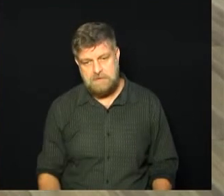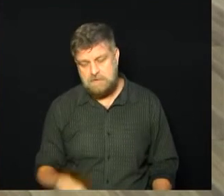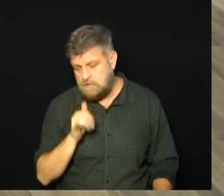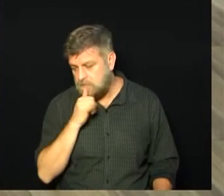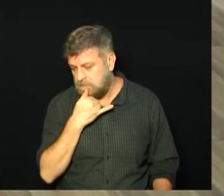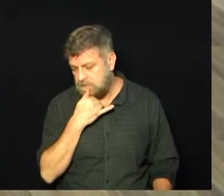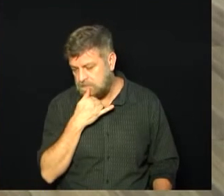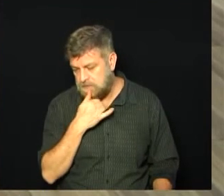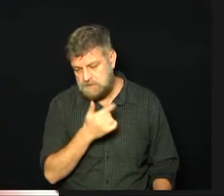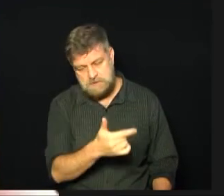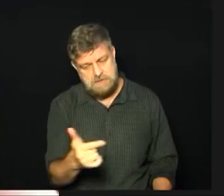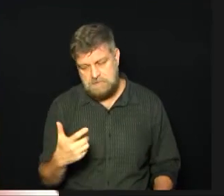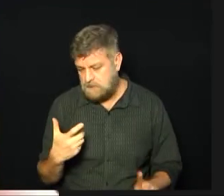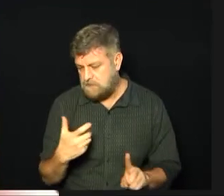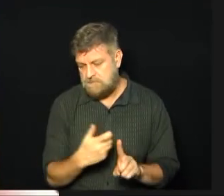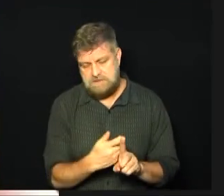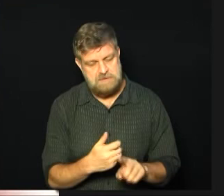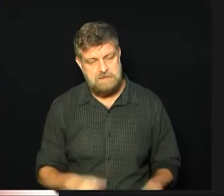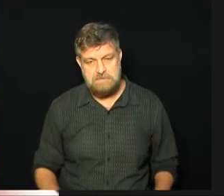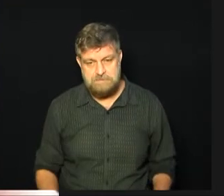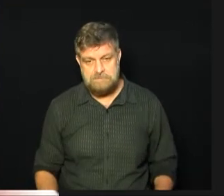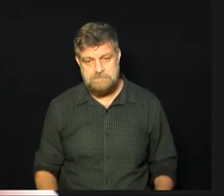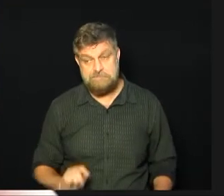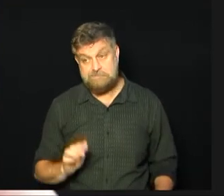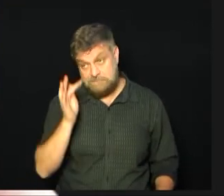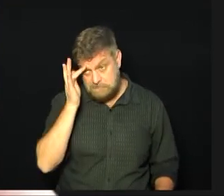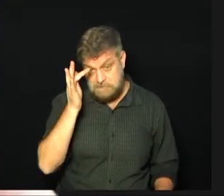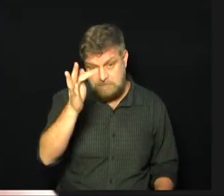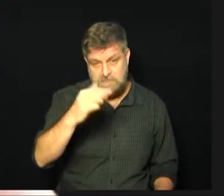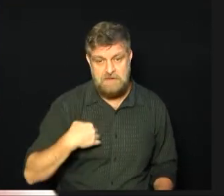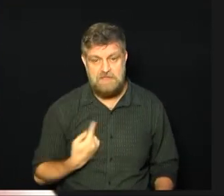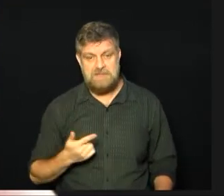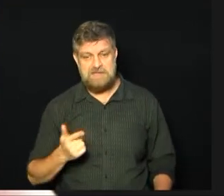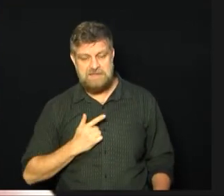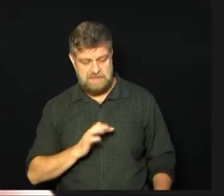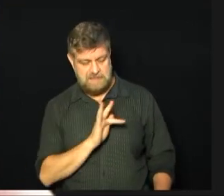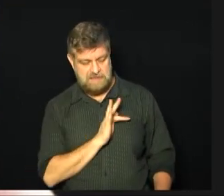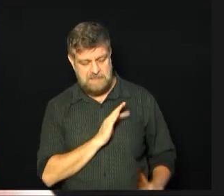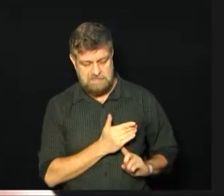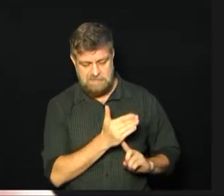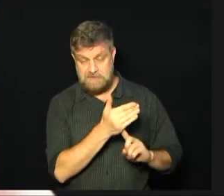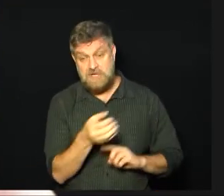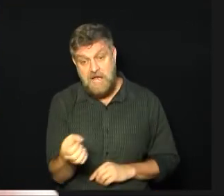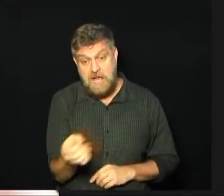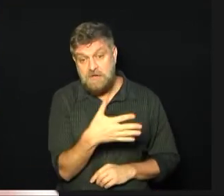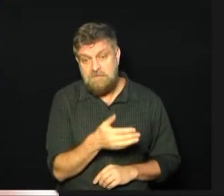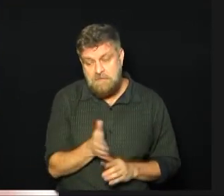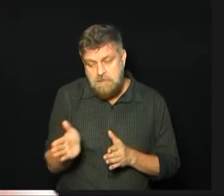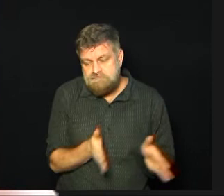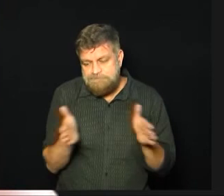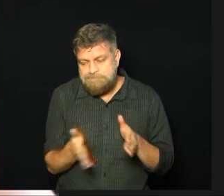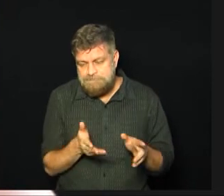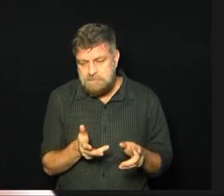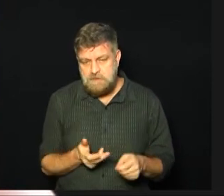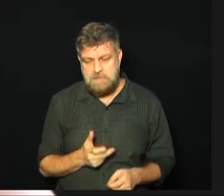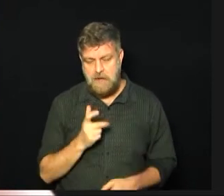Infelizmente, a gente não tem vacina ainda. Quem sabe, né, agora que a gente tem tantas tecnologias novas para a produção de vacina